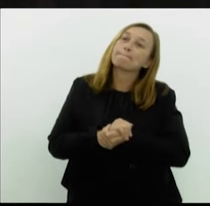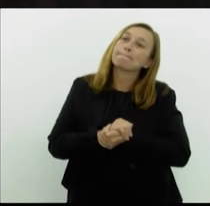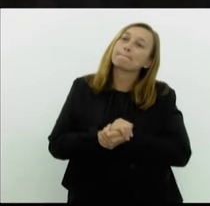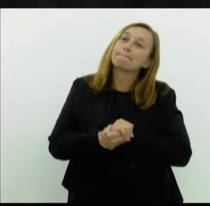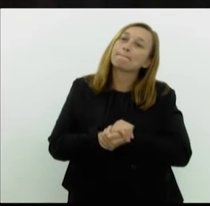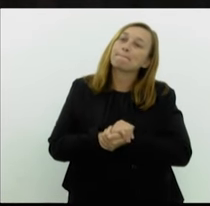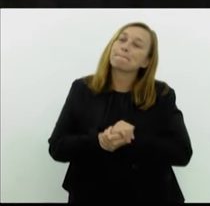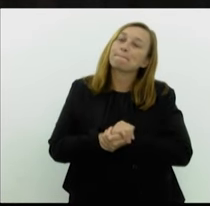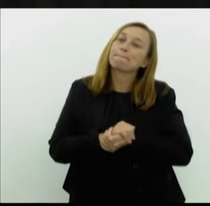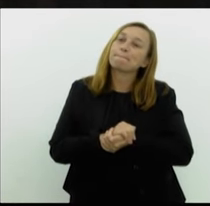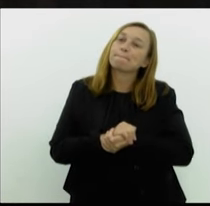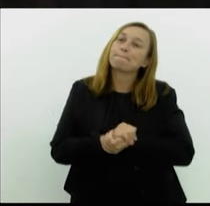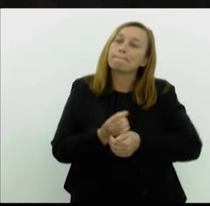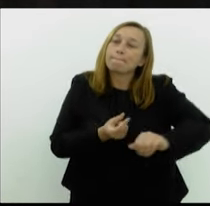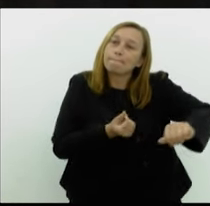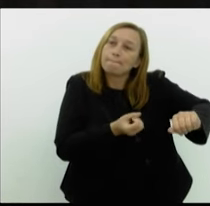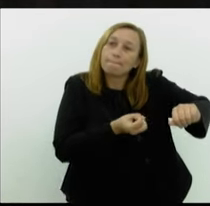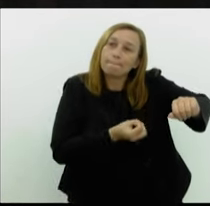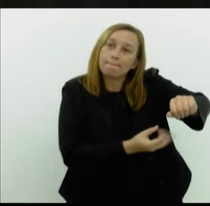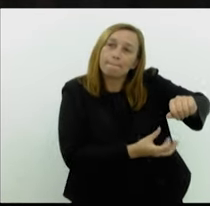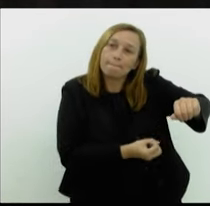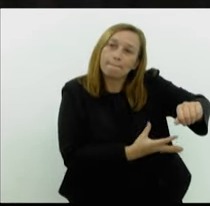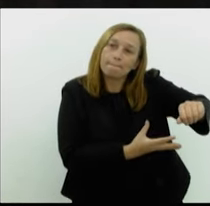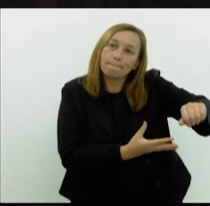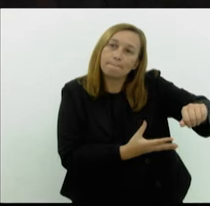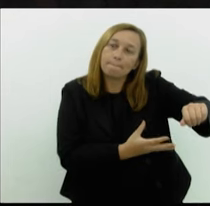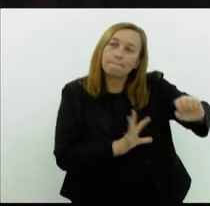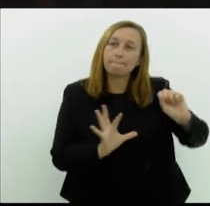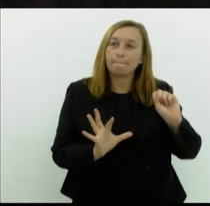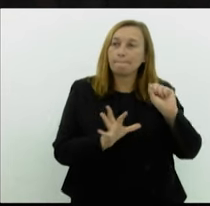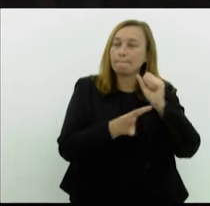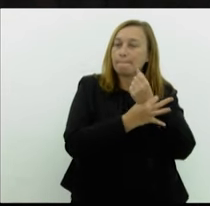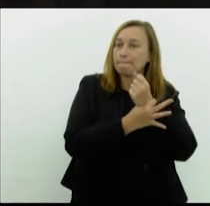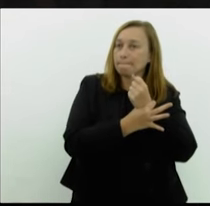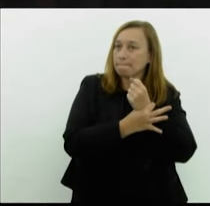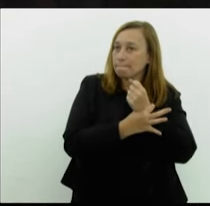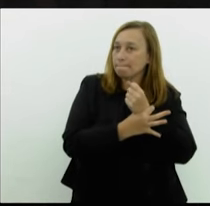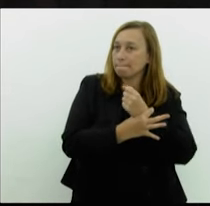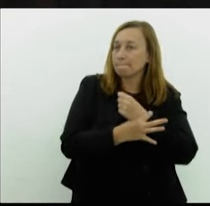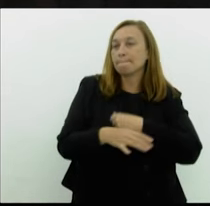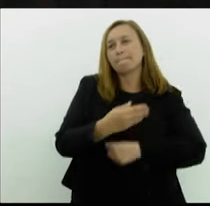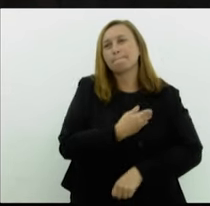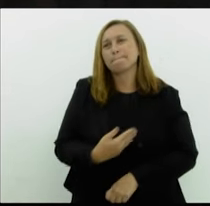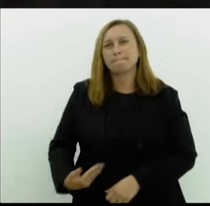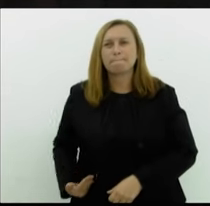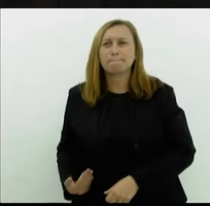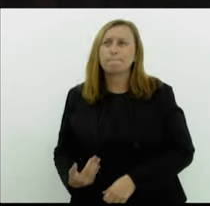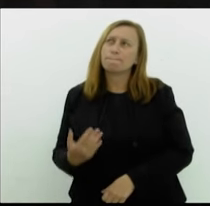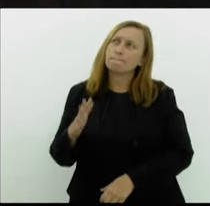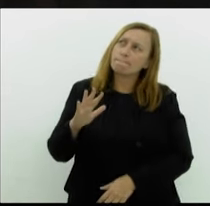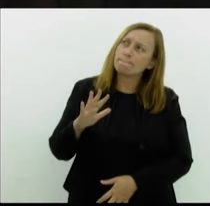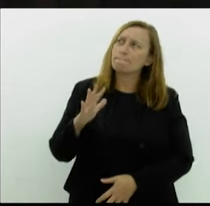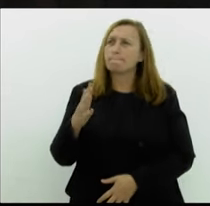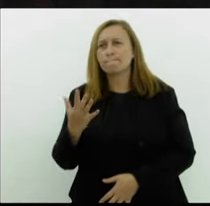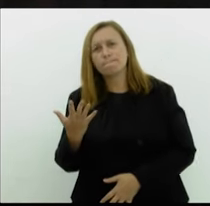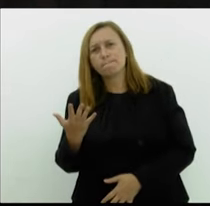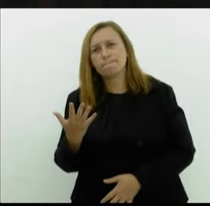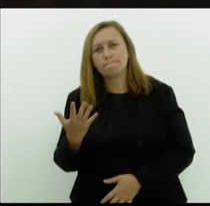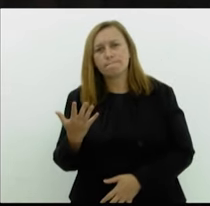O Fundo da Segurança Pública, nacionalmente, ele movimenta